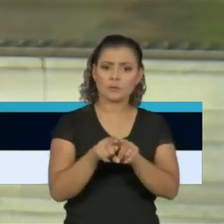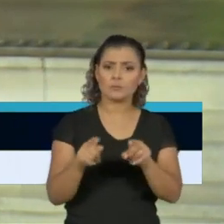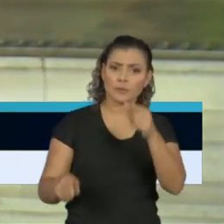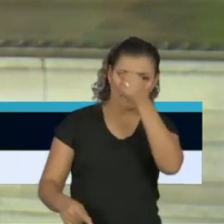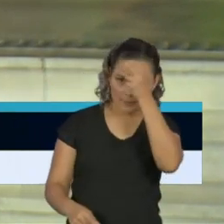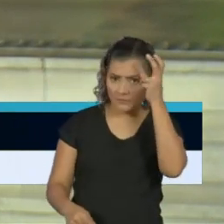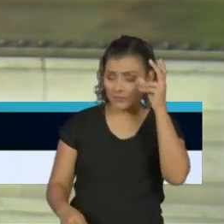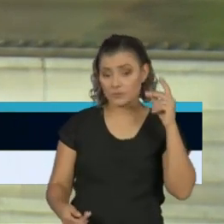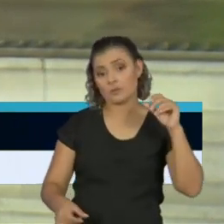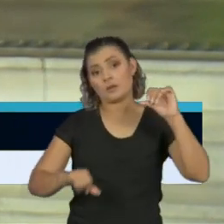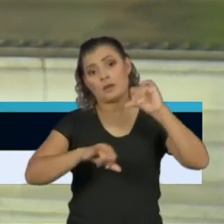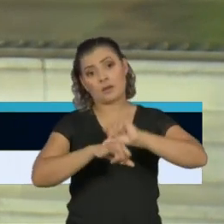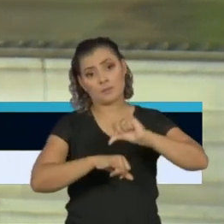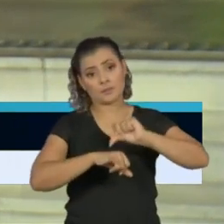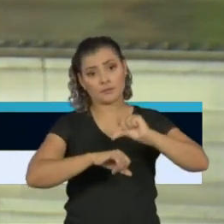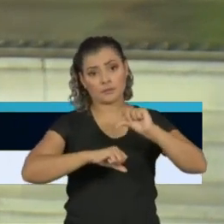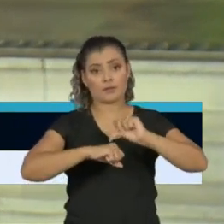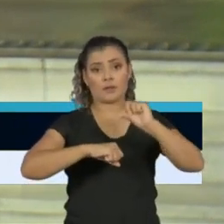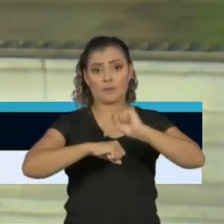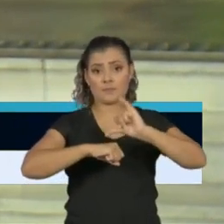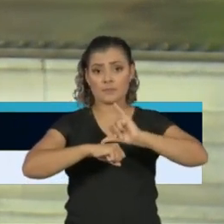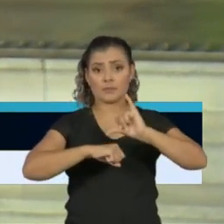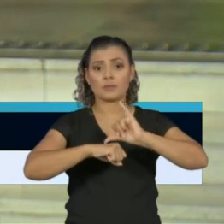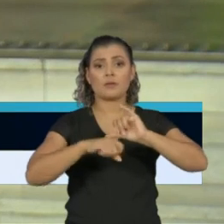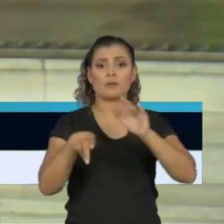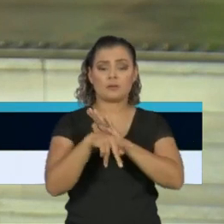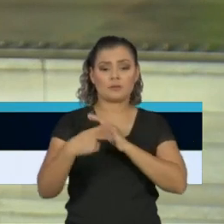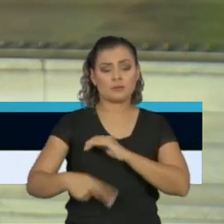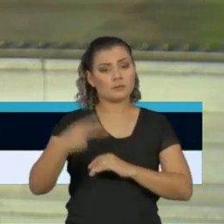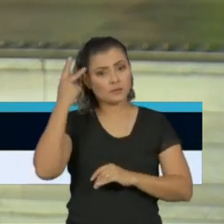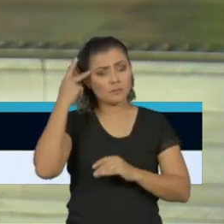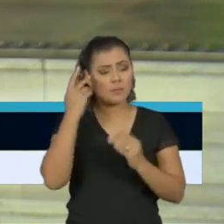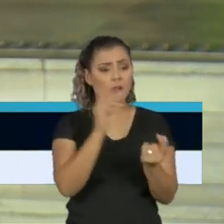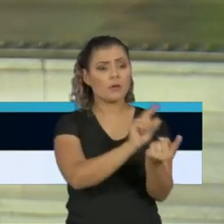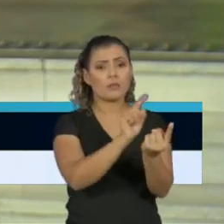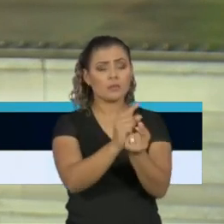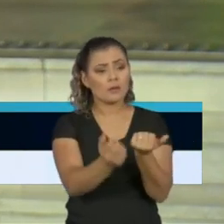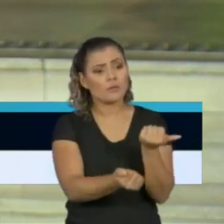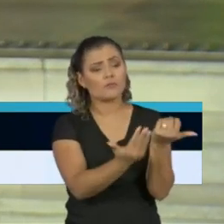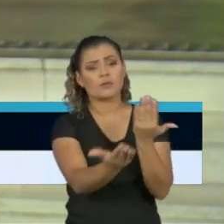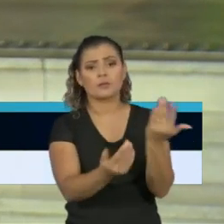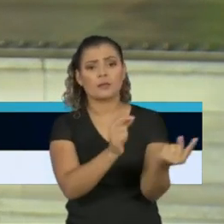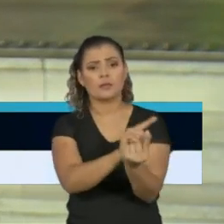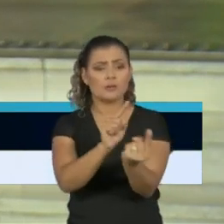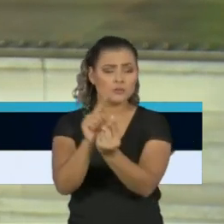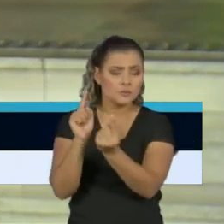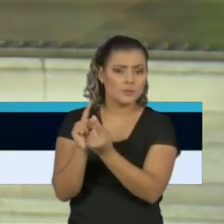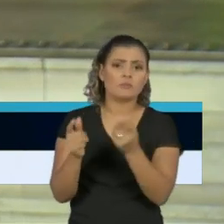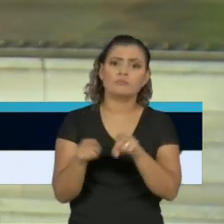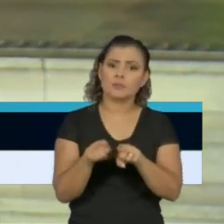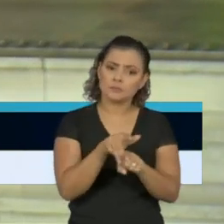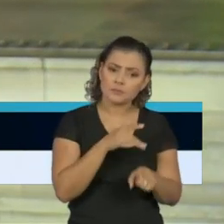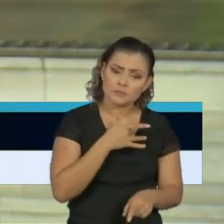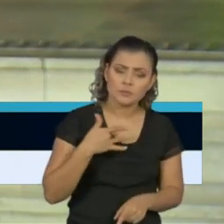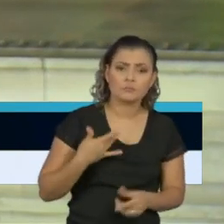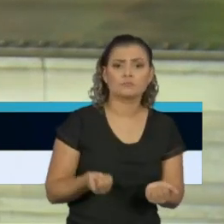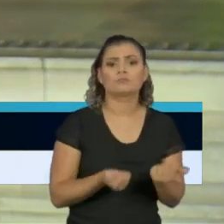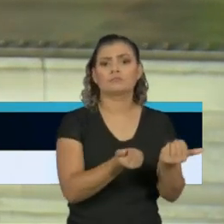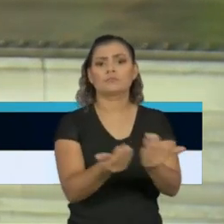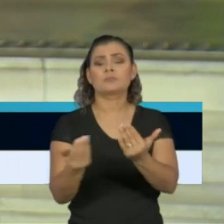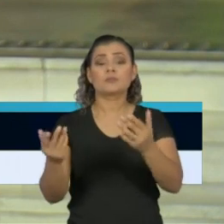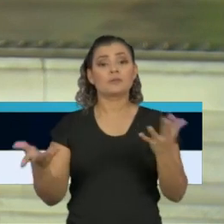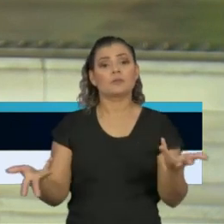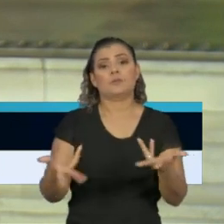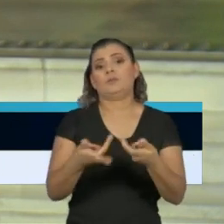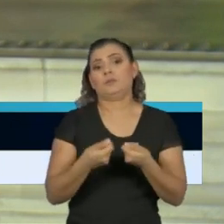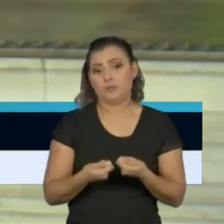Prefeitura da capital de São Paulo, para oferecer condições de saúde, de atendimento e de